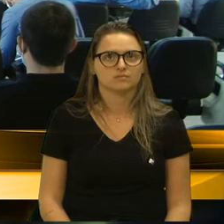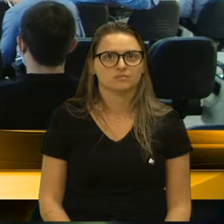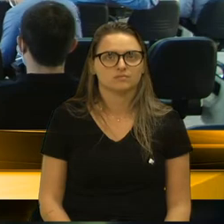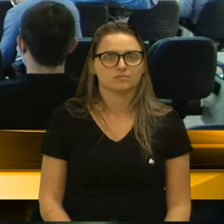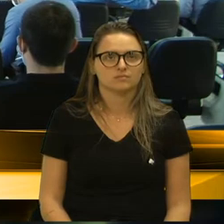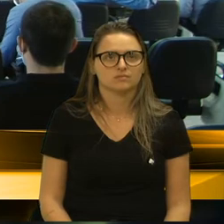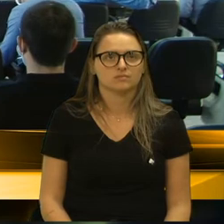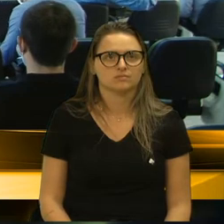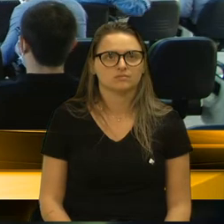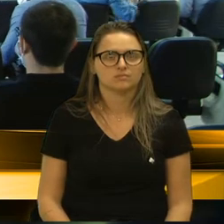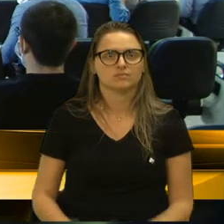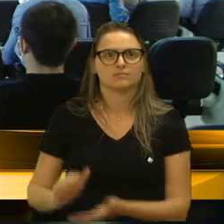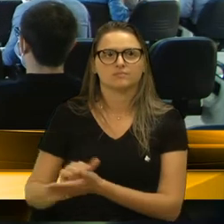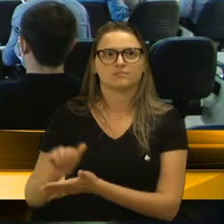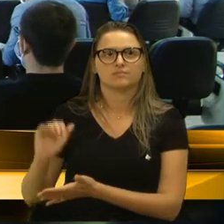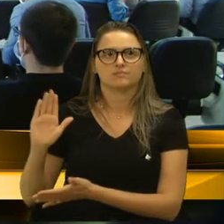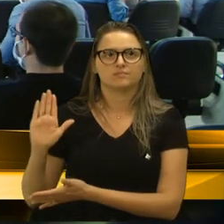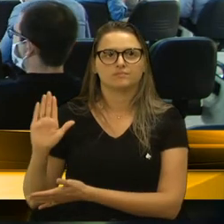Não parte, vereador.